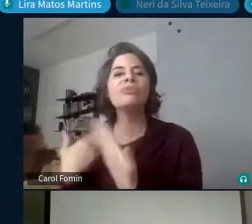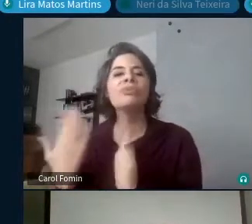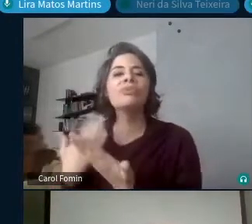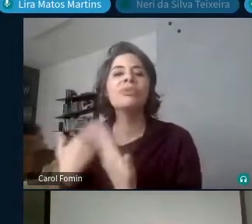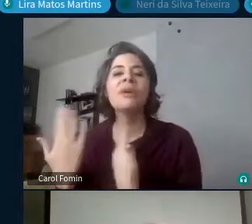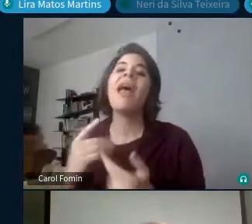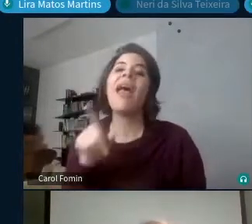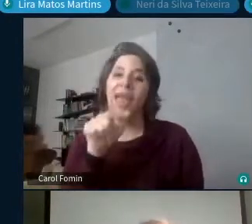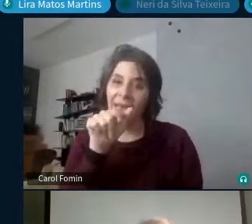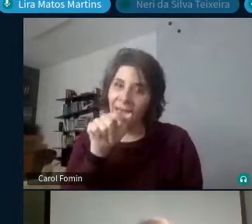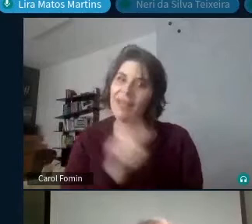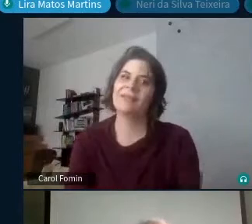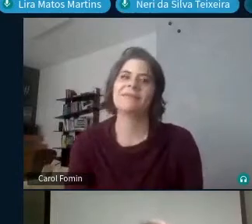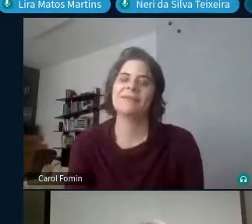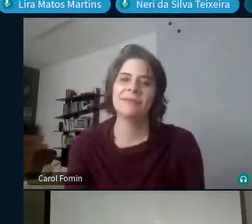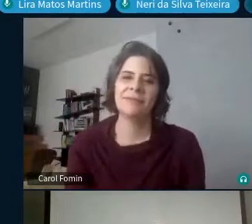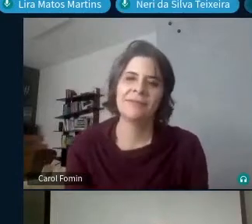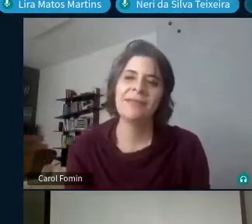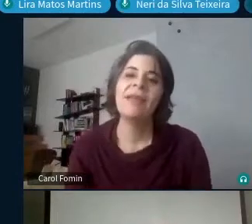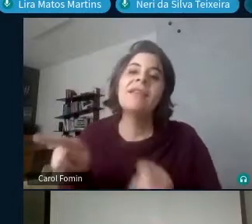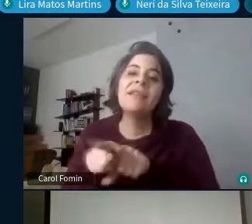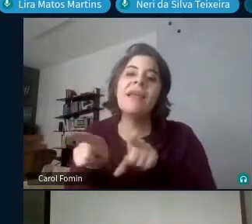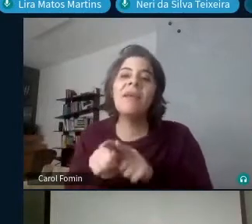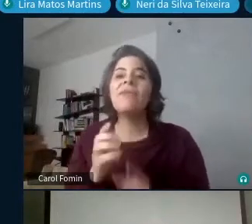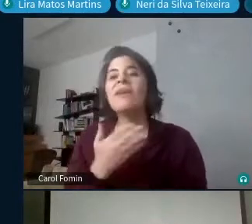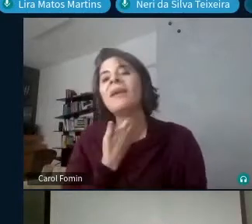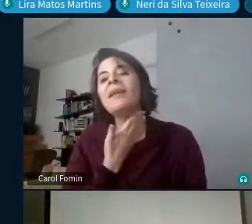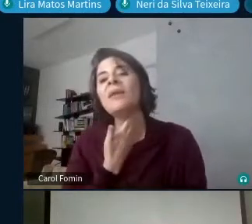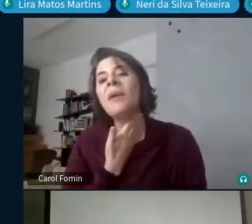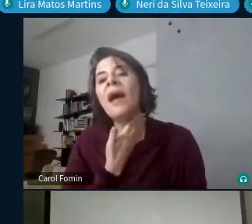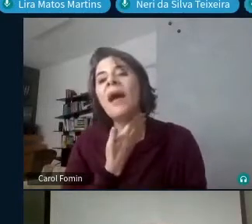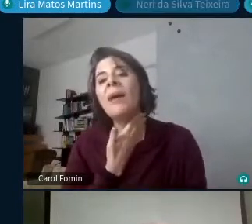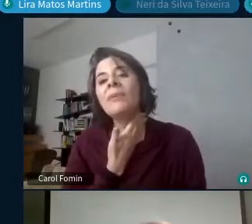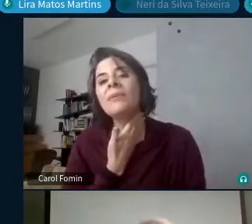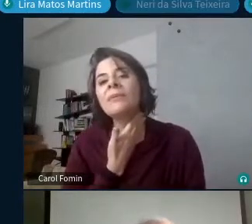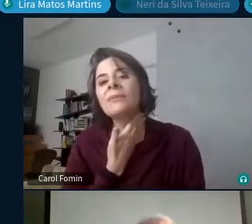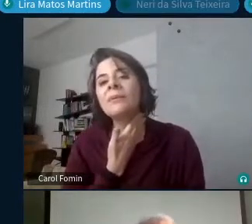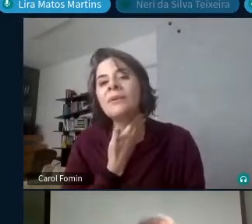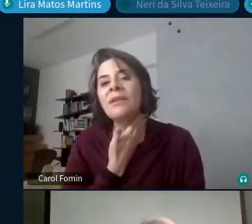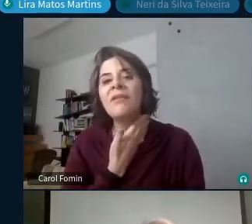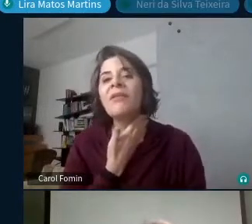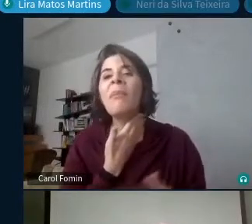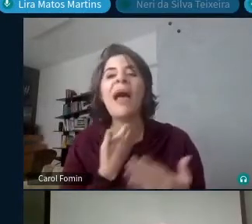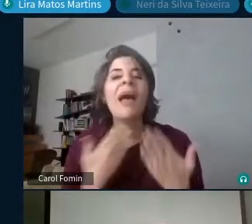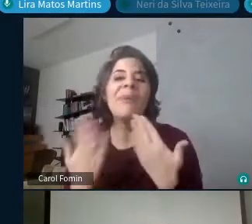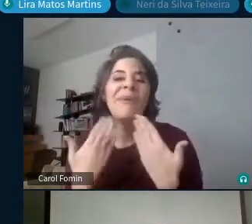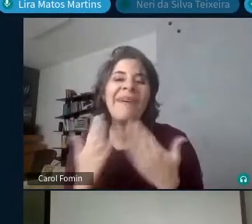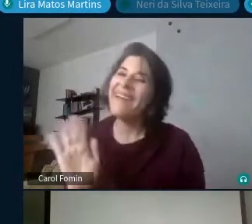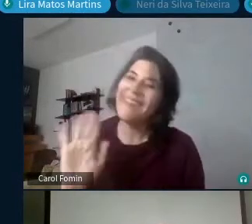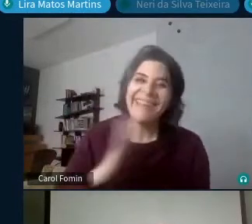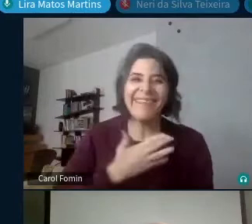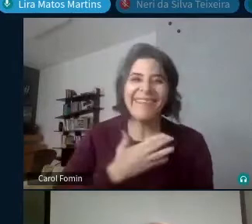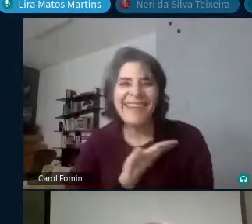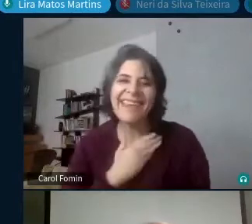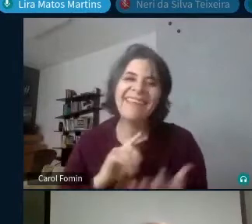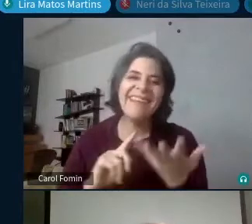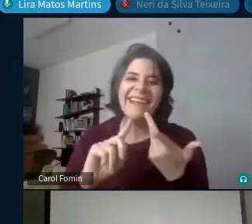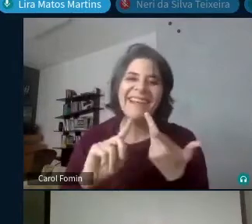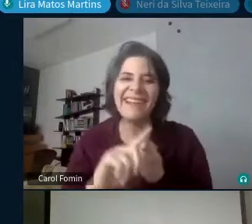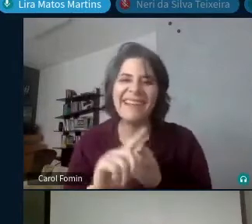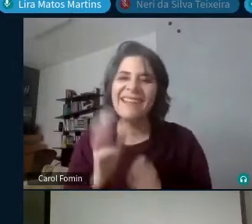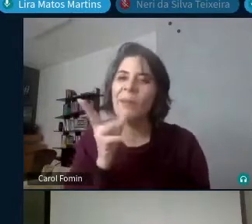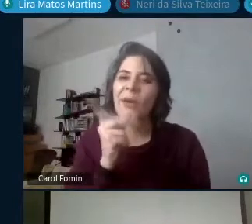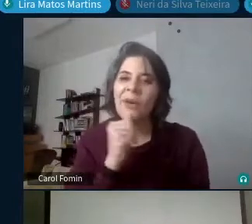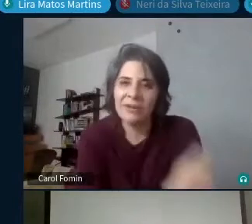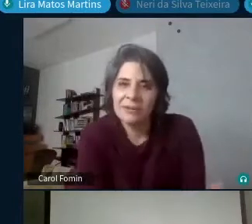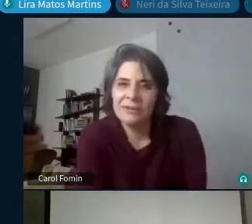escreve a ata, é? Ah, a Carol tá explicando que eles têm que digitar a ata. O Nicolas já falou ali, calminha, já.